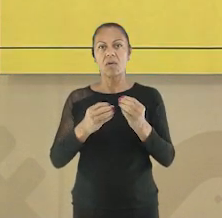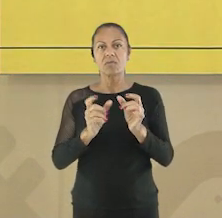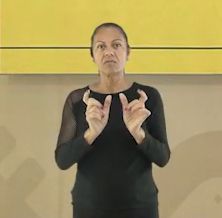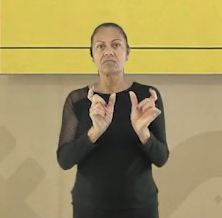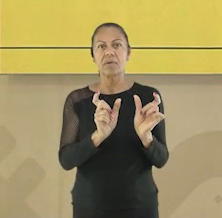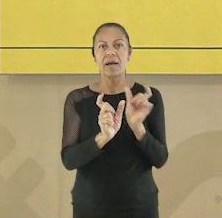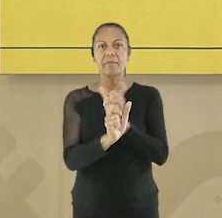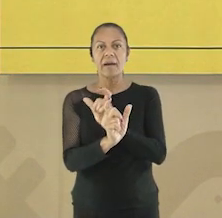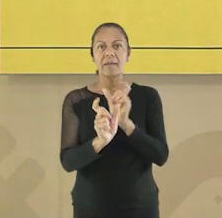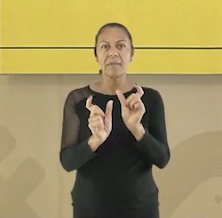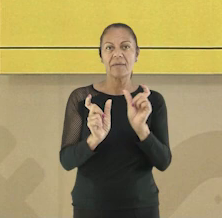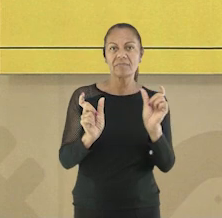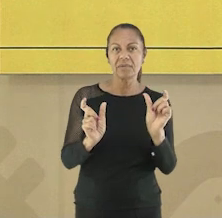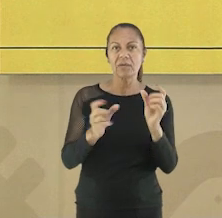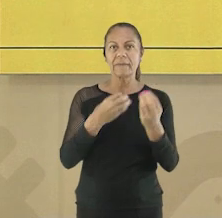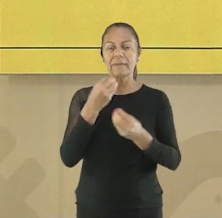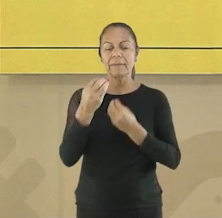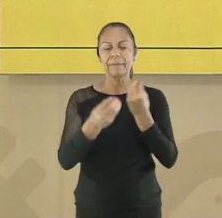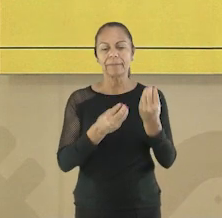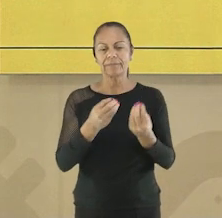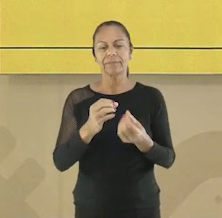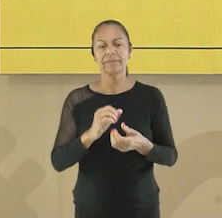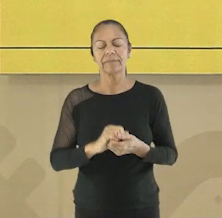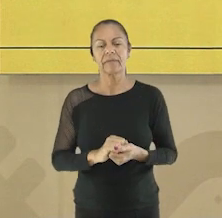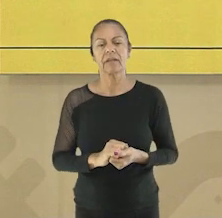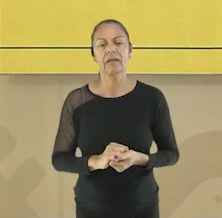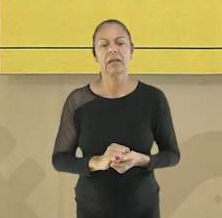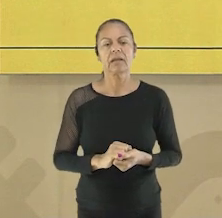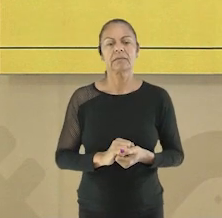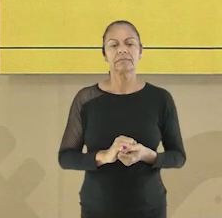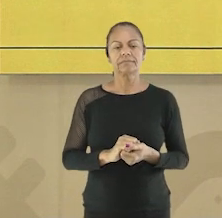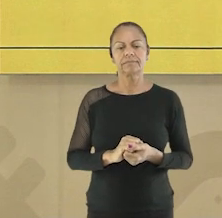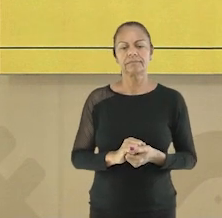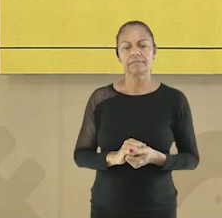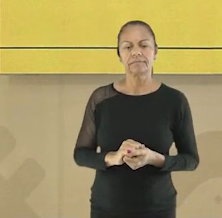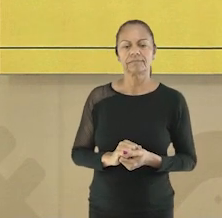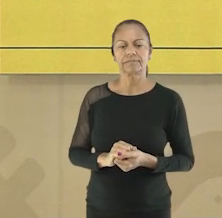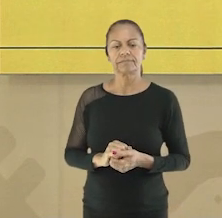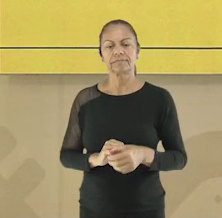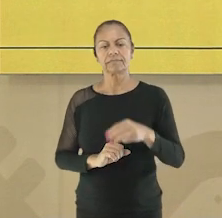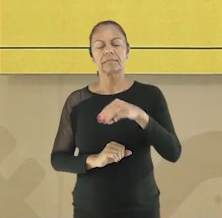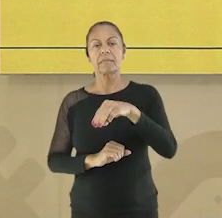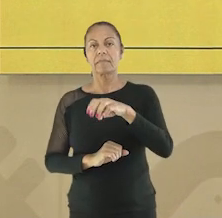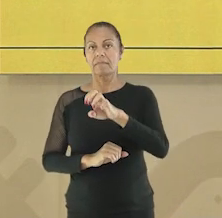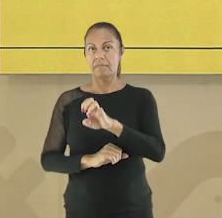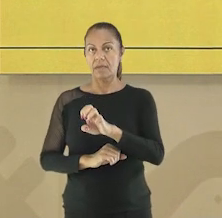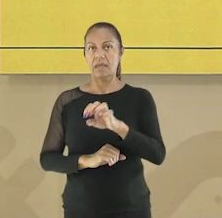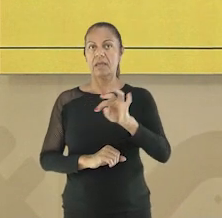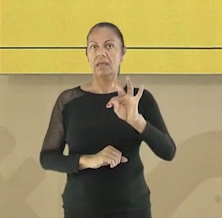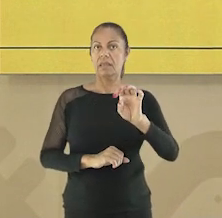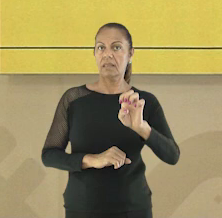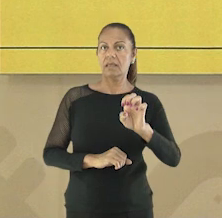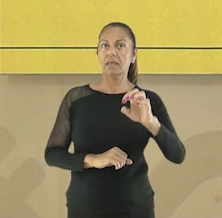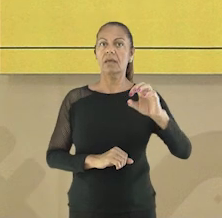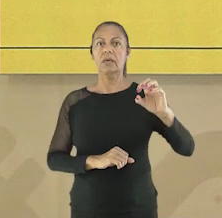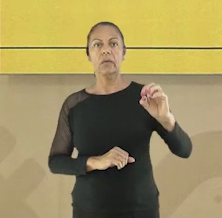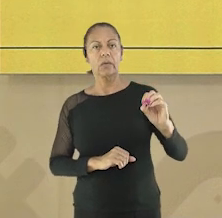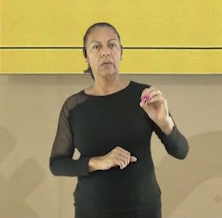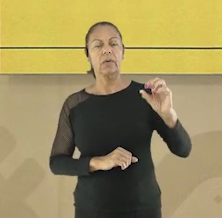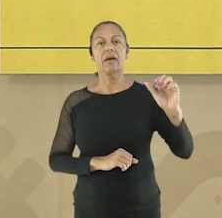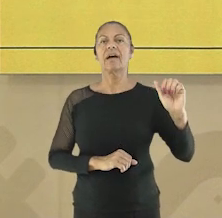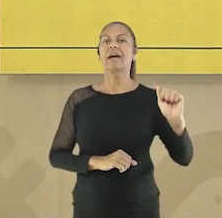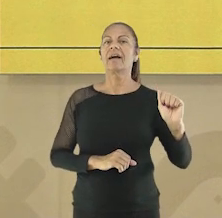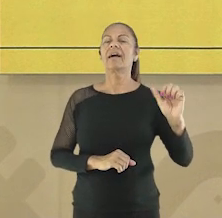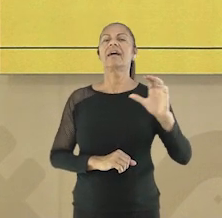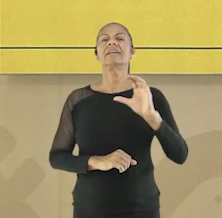A colocação pronominal indica a posição dos pronomes átomos, que são o me, te, o,